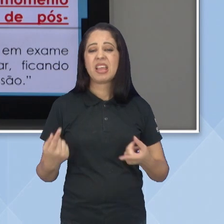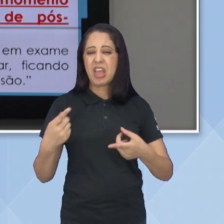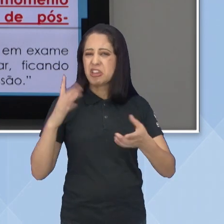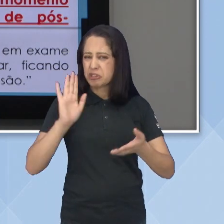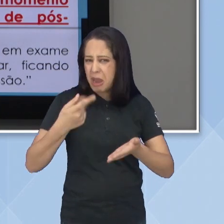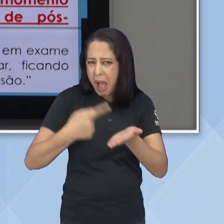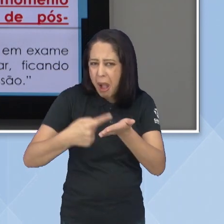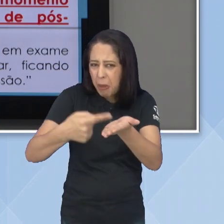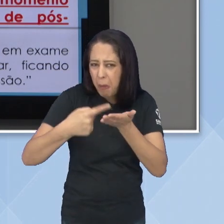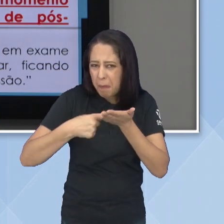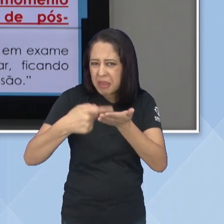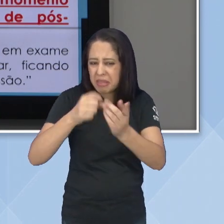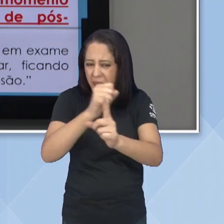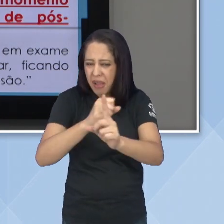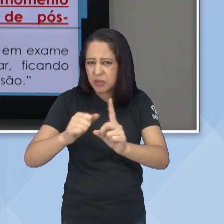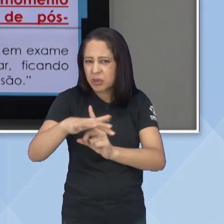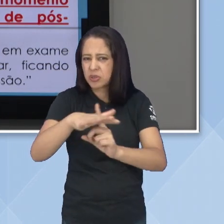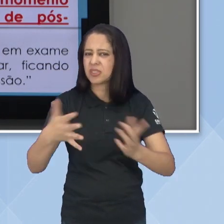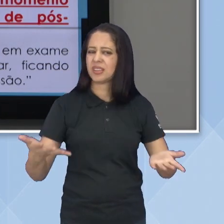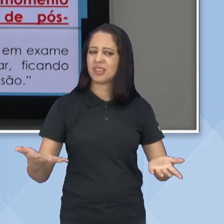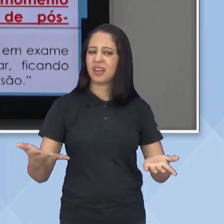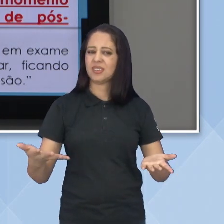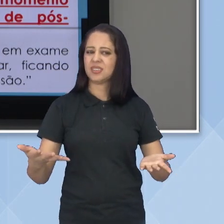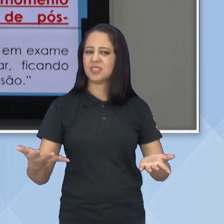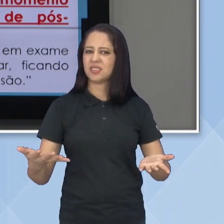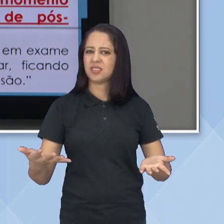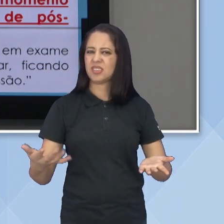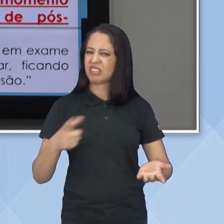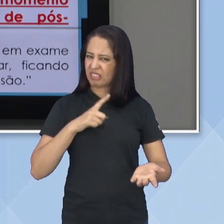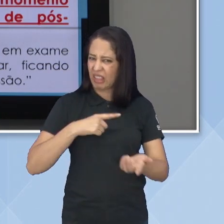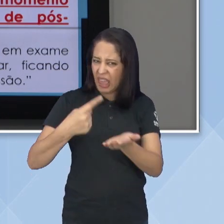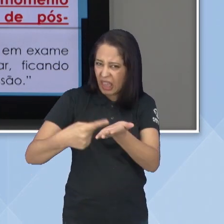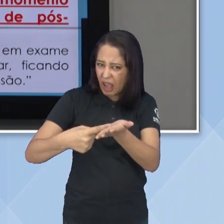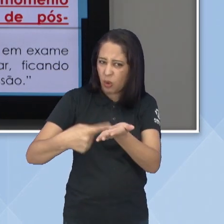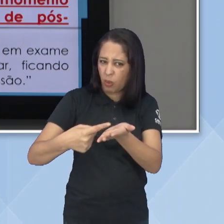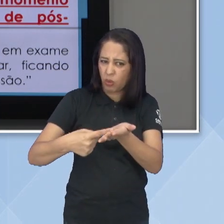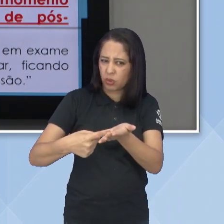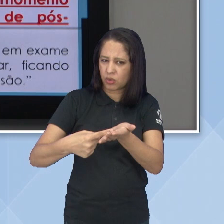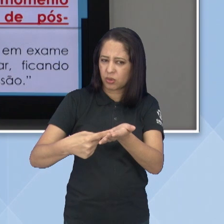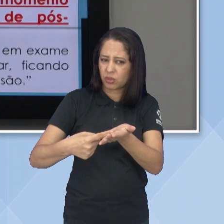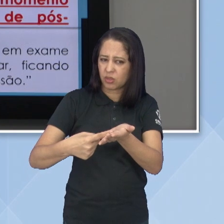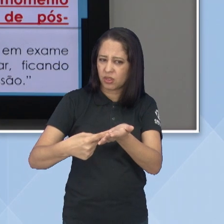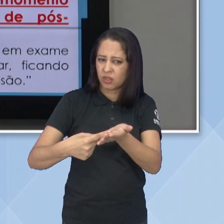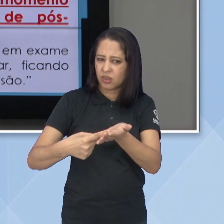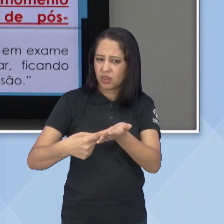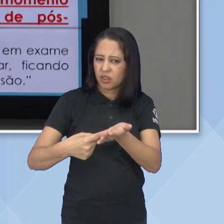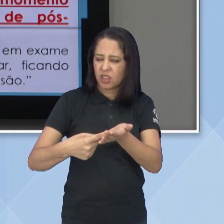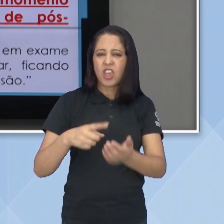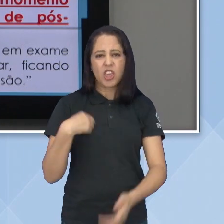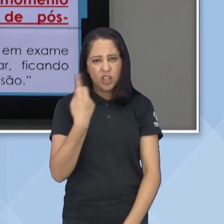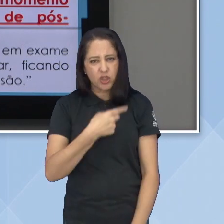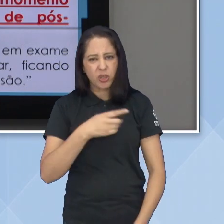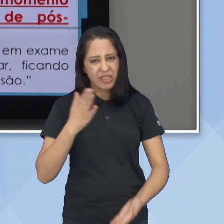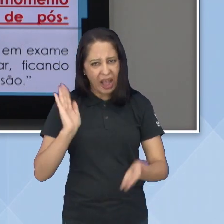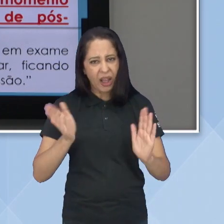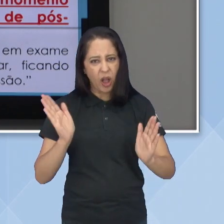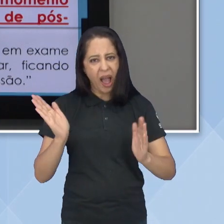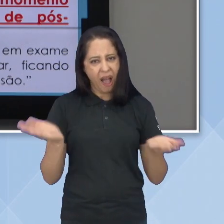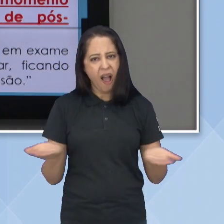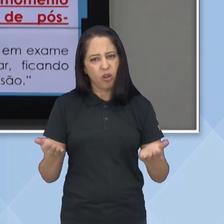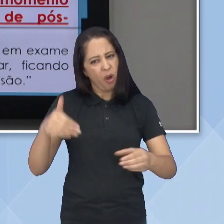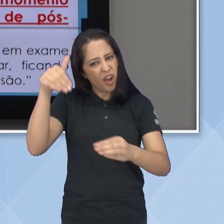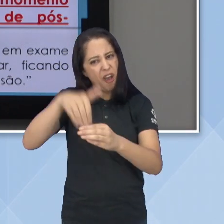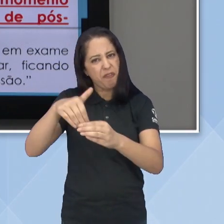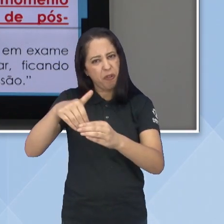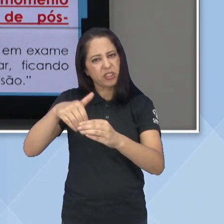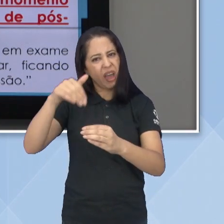leia-se construtoras. Então, quer dizer, então teve um acordo lá e nós vamos referendar esse acordo? Com certeza eu